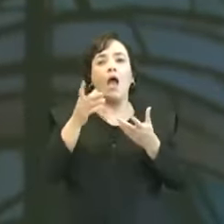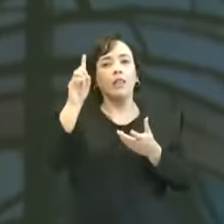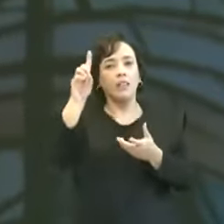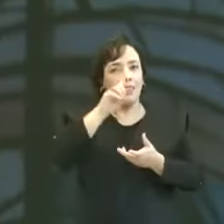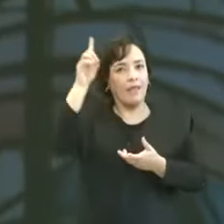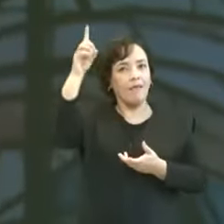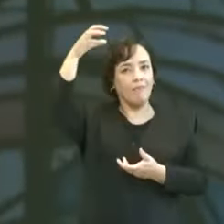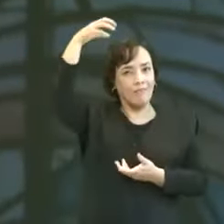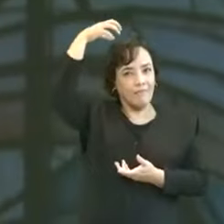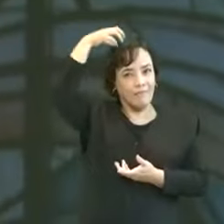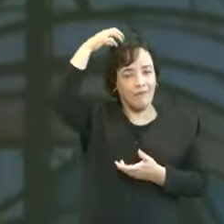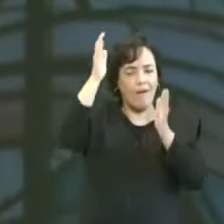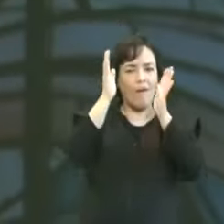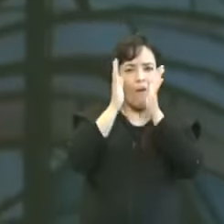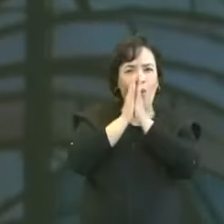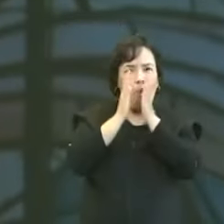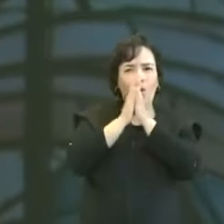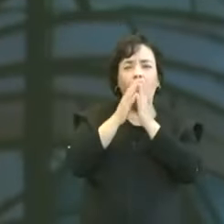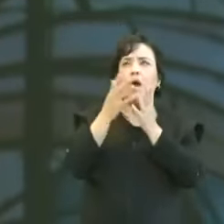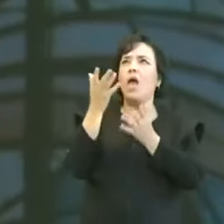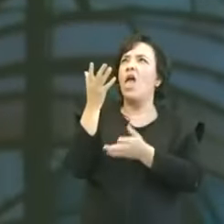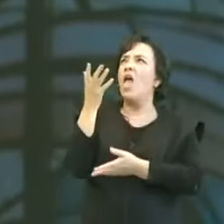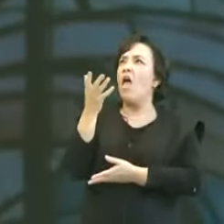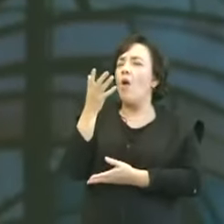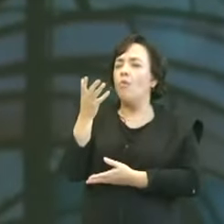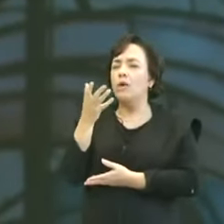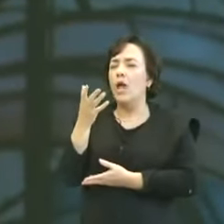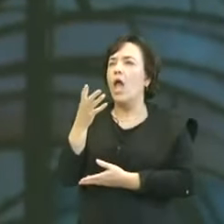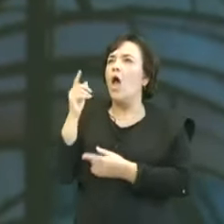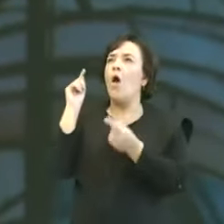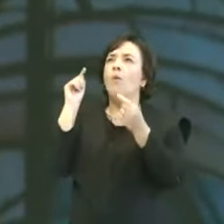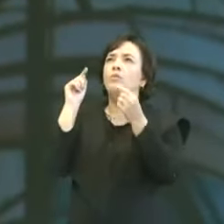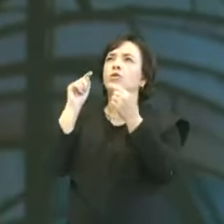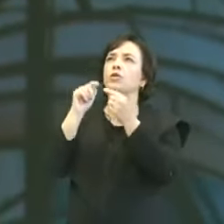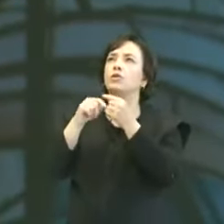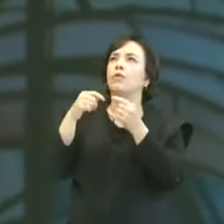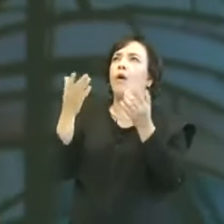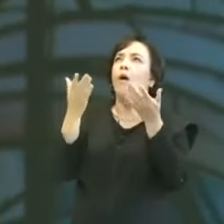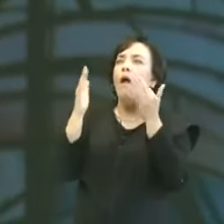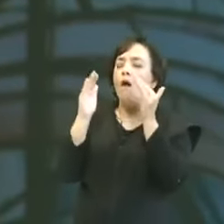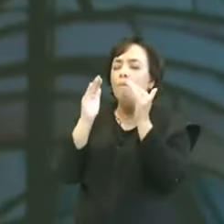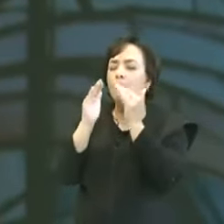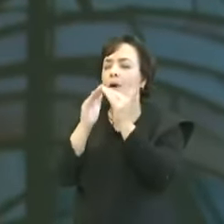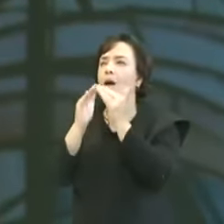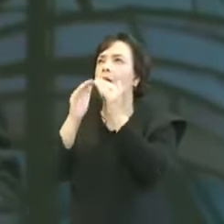casa do Senhor todos os dias da minha vida.